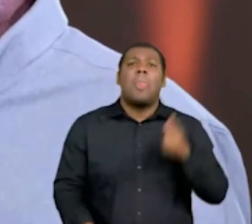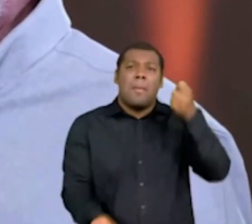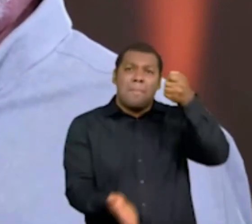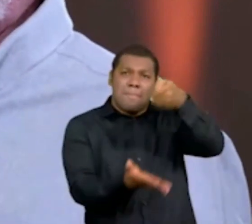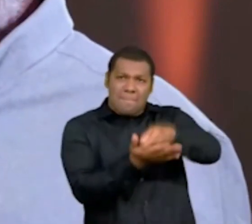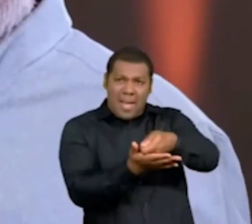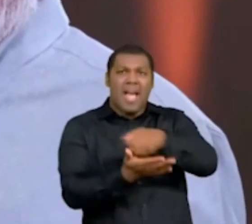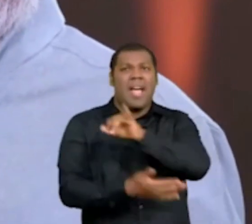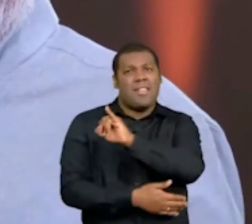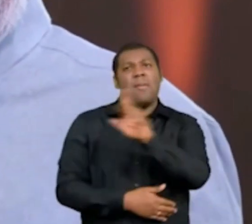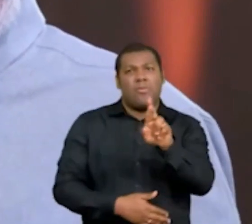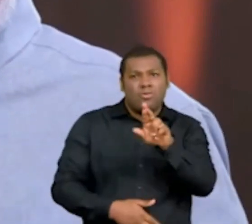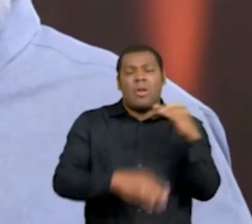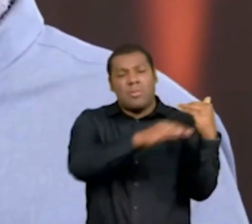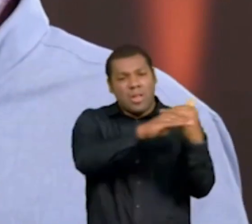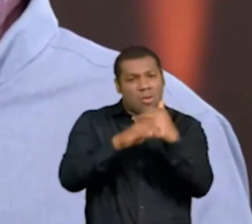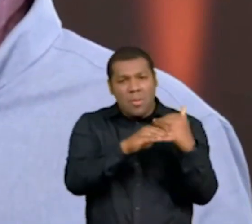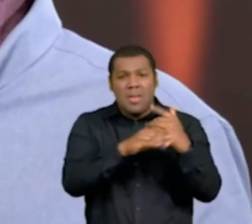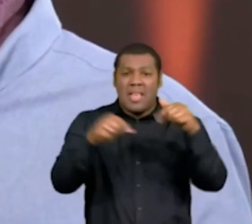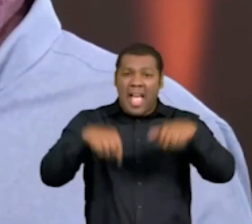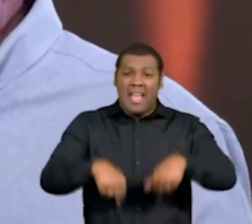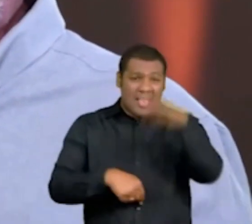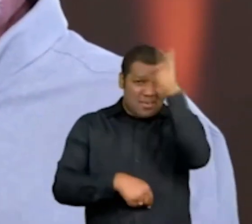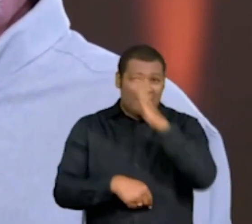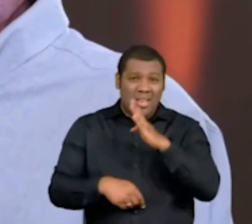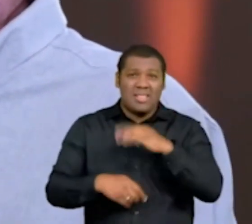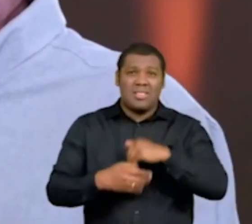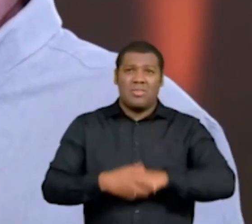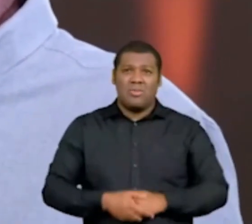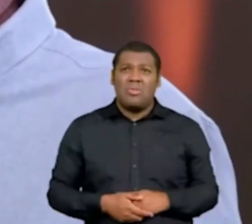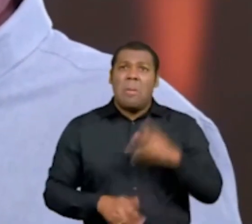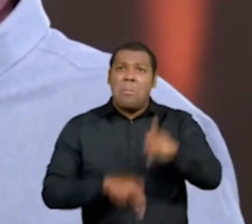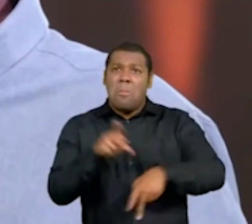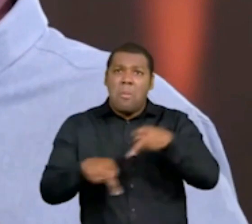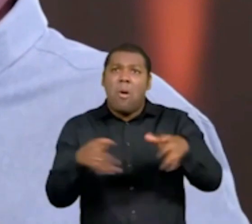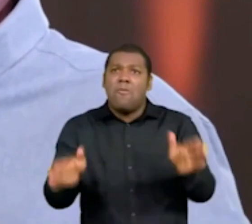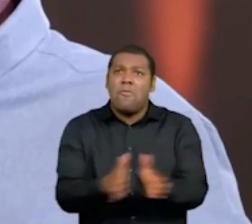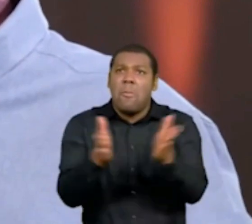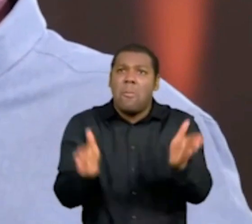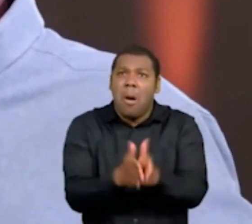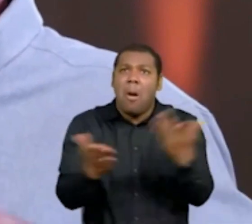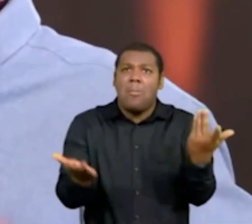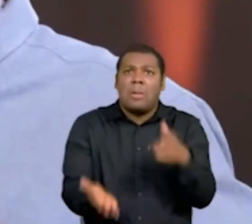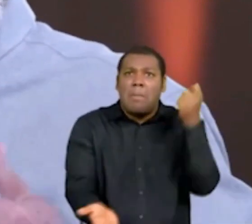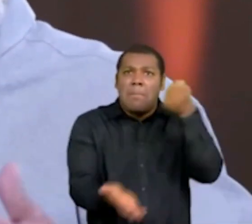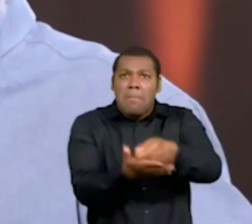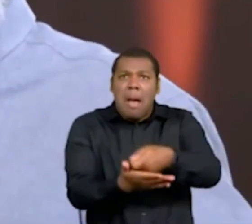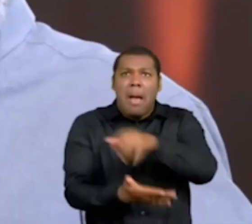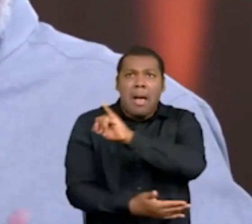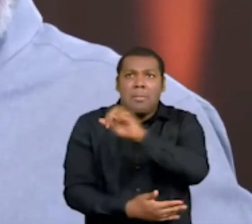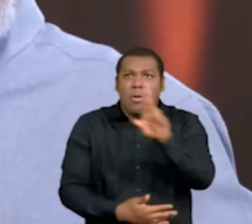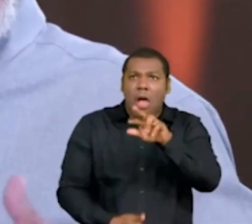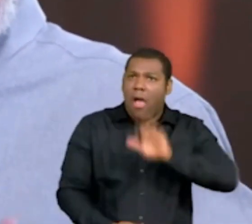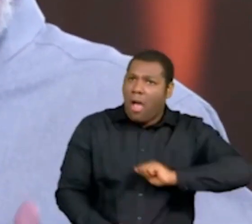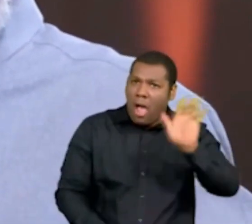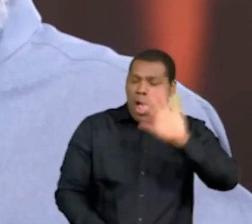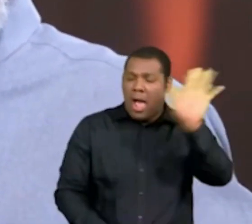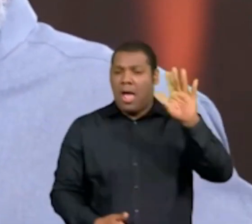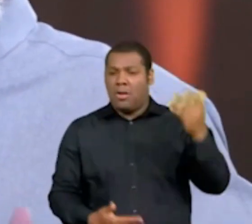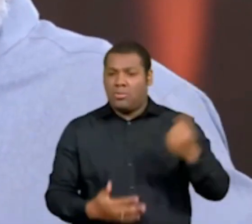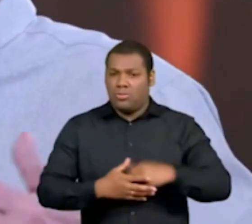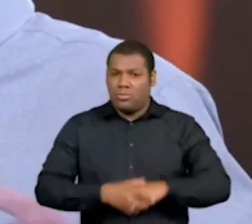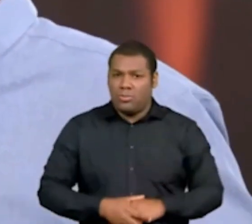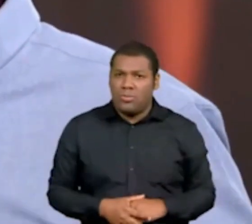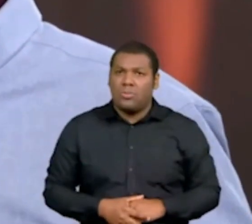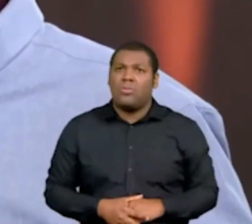Não é como aqui no Brasil, que quem paga mais é o mais pobre. Se a gente for comparar, sabe, proporcionalmente, o mais pobre paga mais imposto